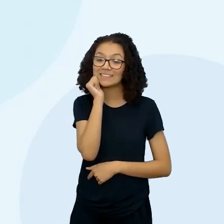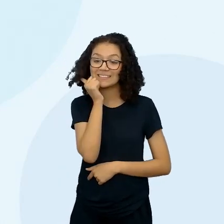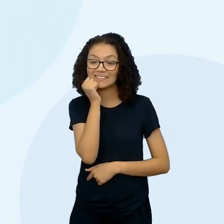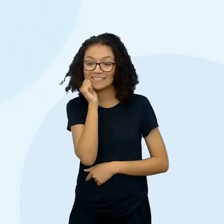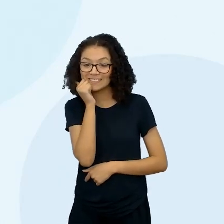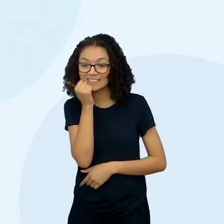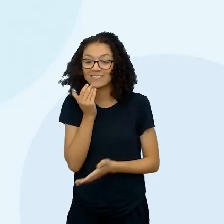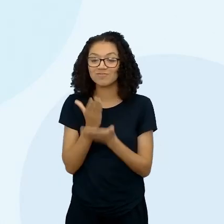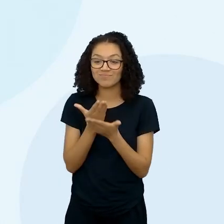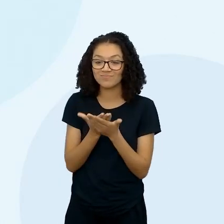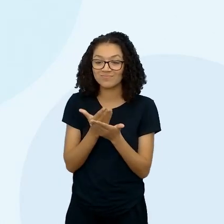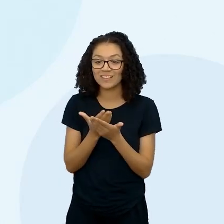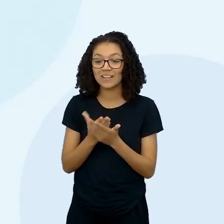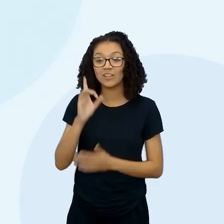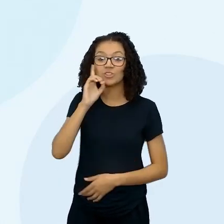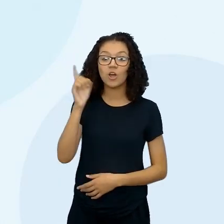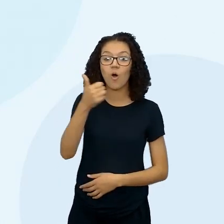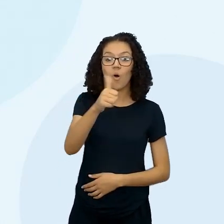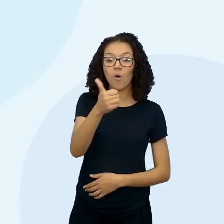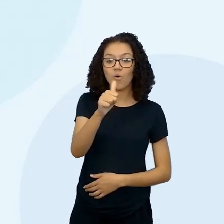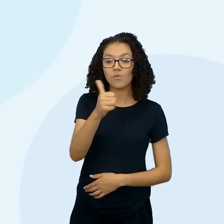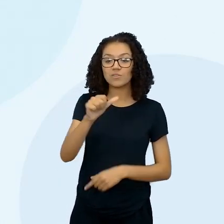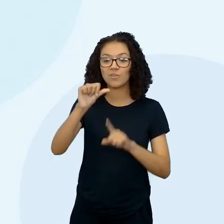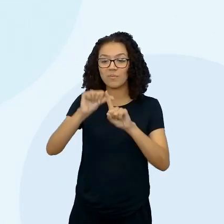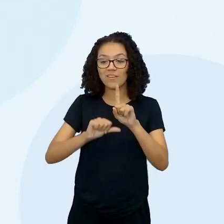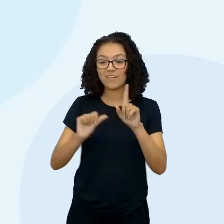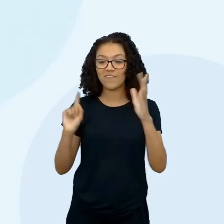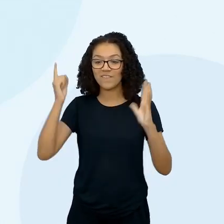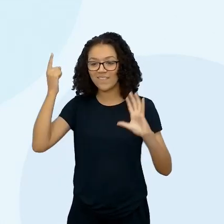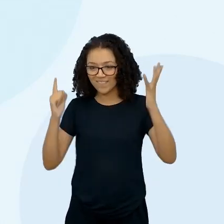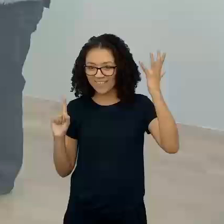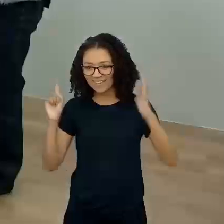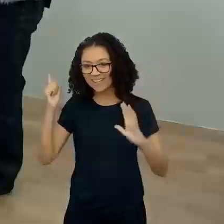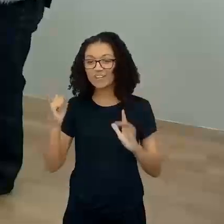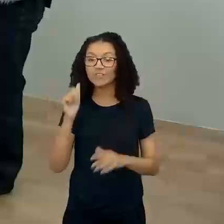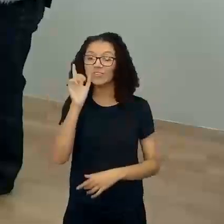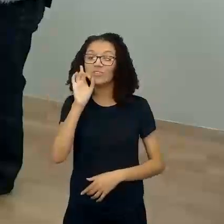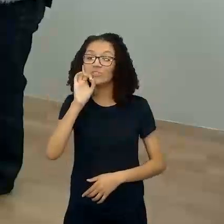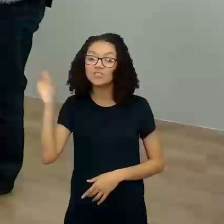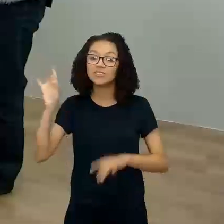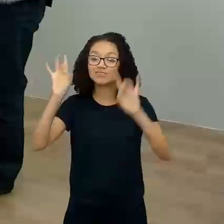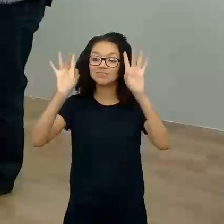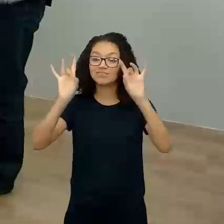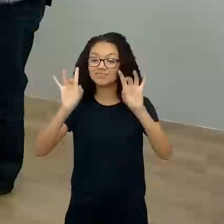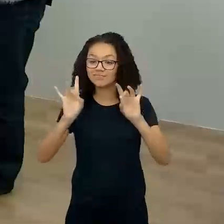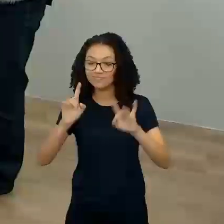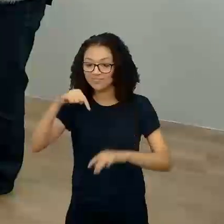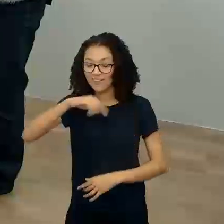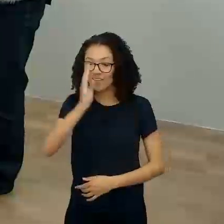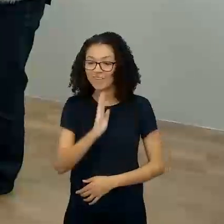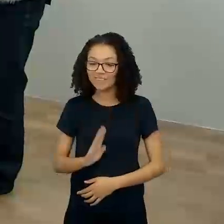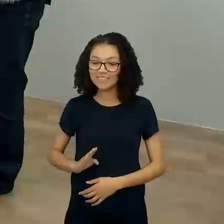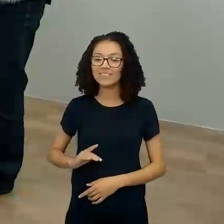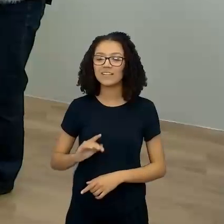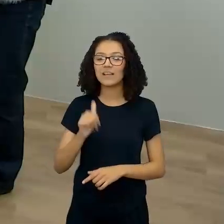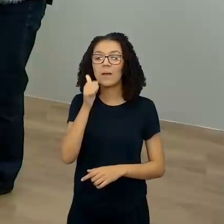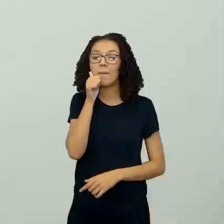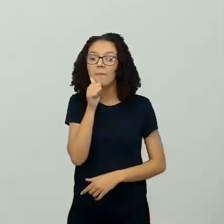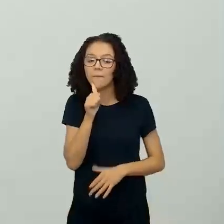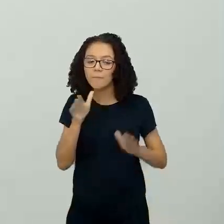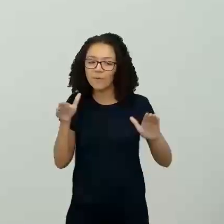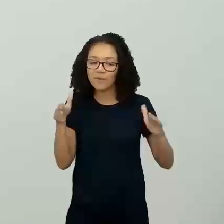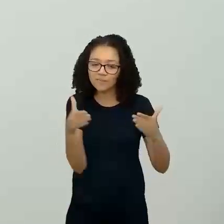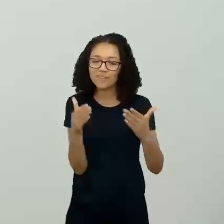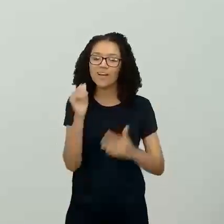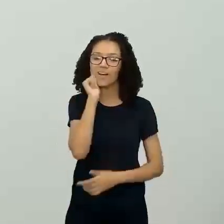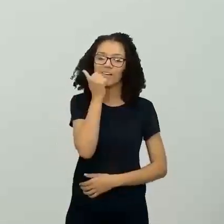dia 11 de fevereiro é o Dia Internacional, né, das Mulheres e Meninas na Ciência, que, né, segundo a ONU,